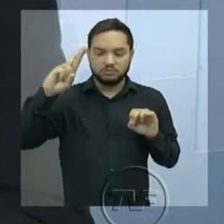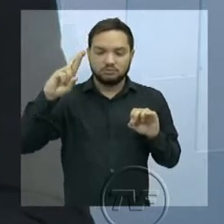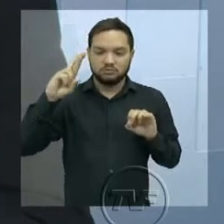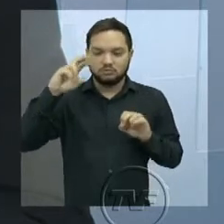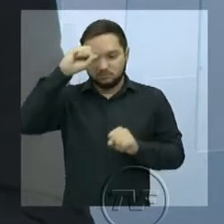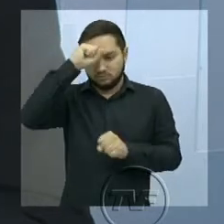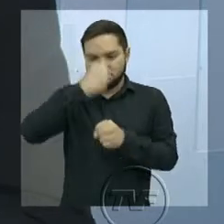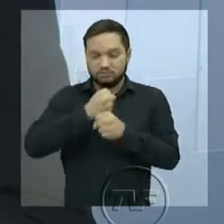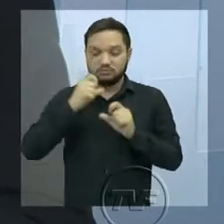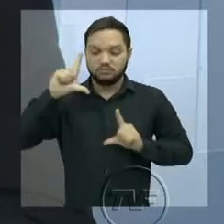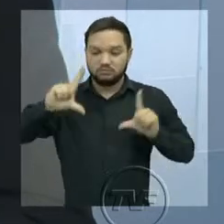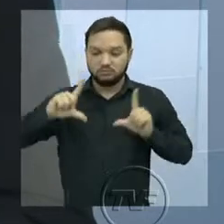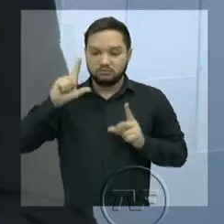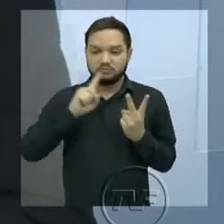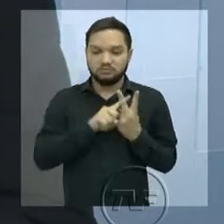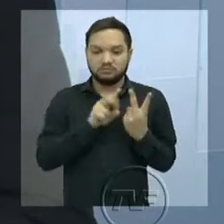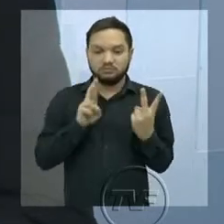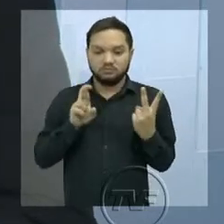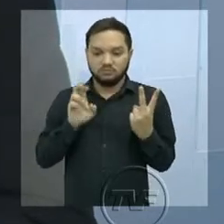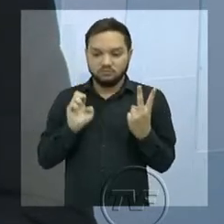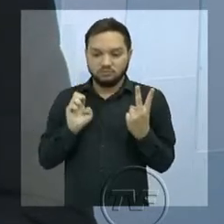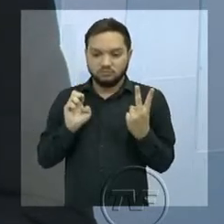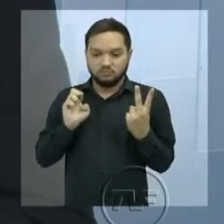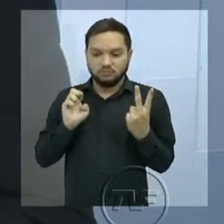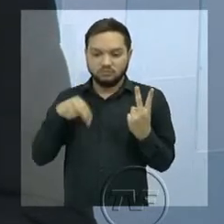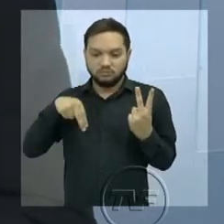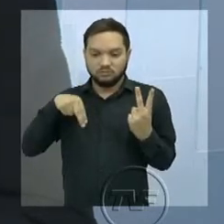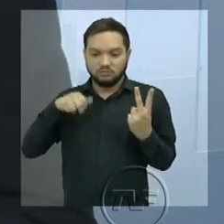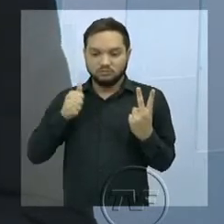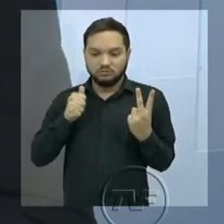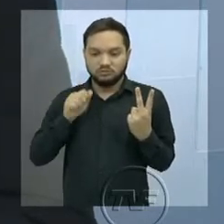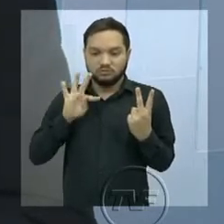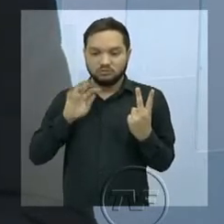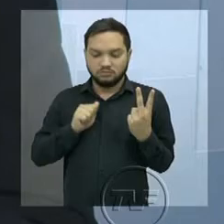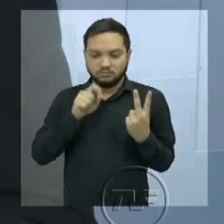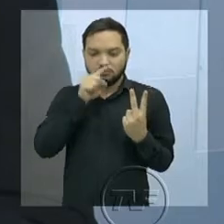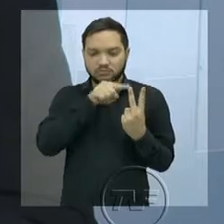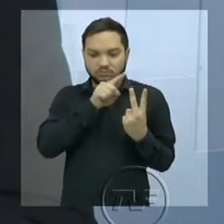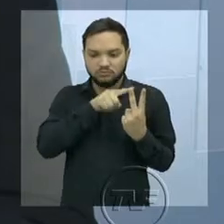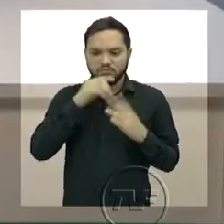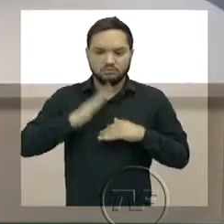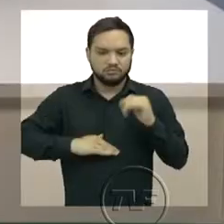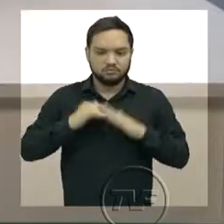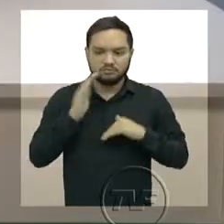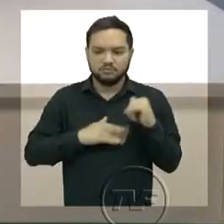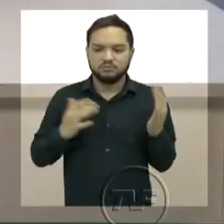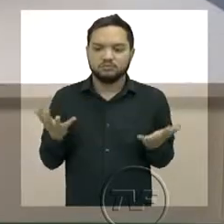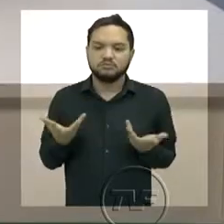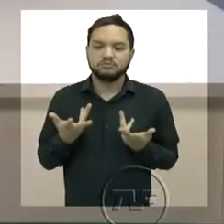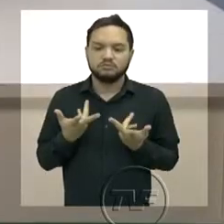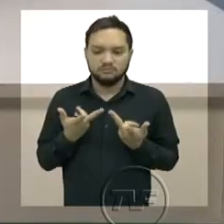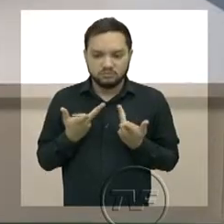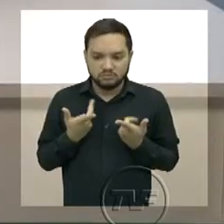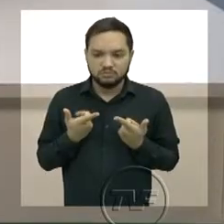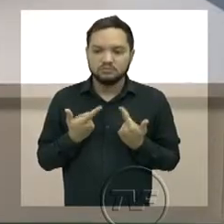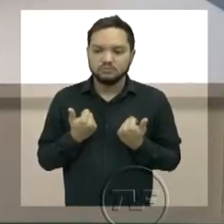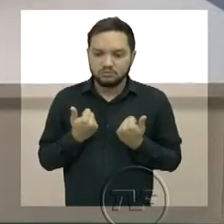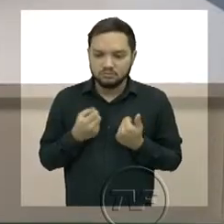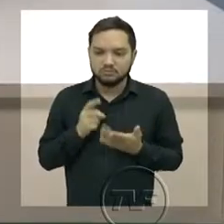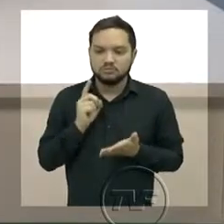da televisão, e temos a Renata, né? A Renata é uma figura que... São profissionais sensacionais. Mas eles fazem